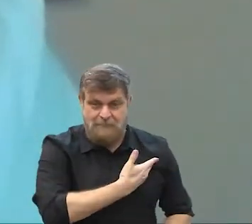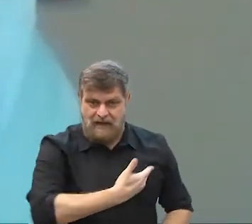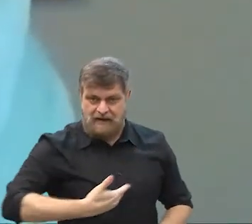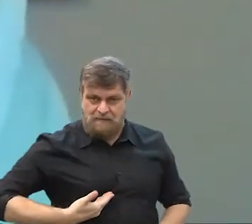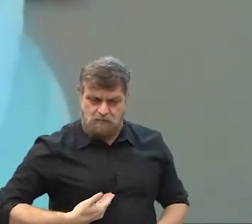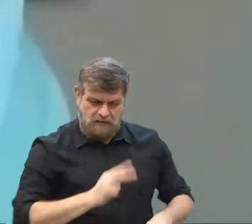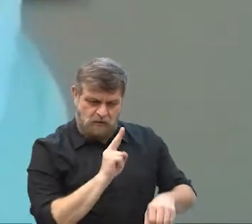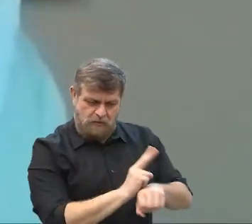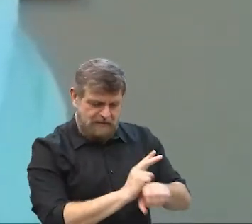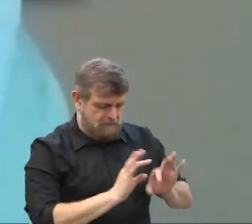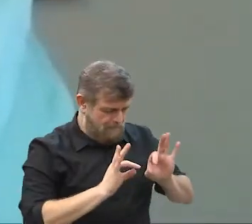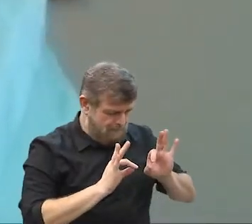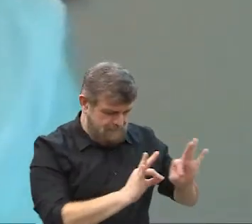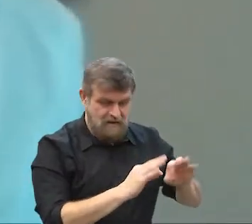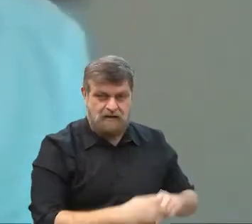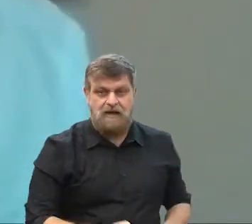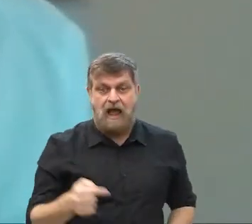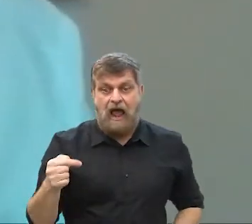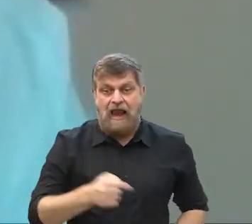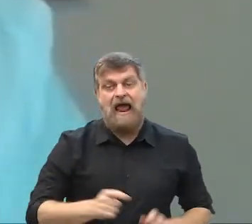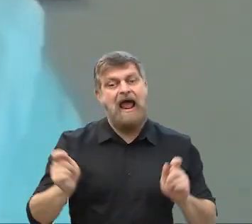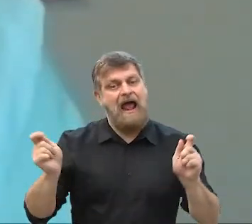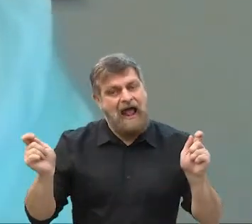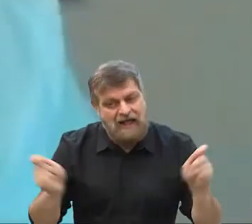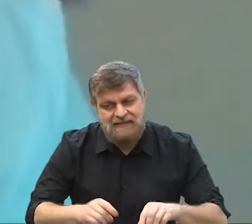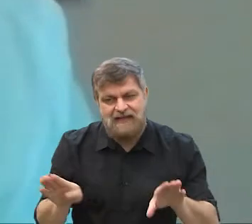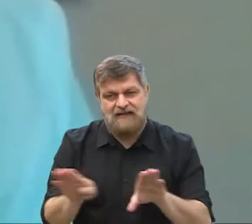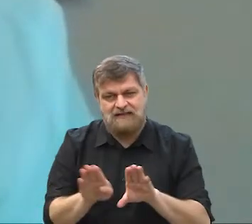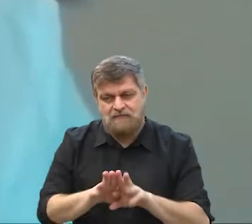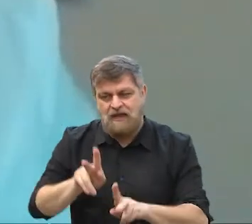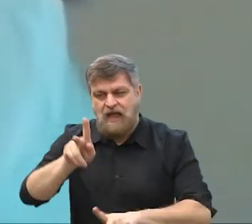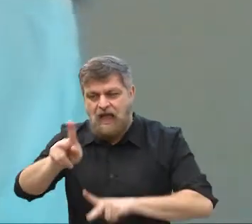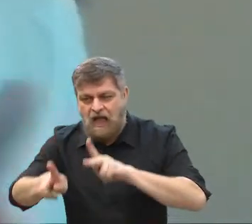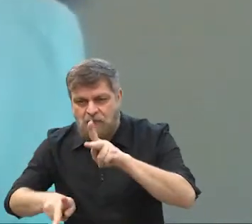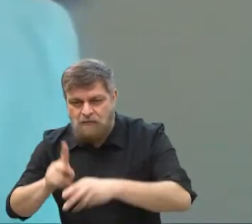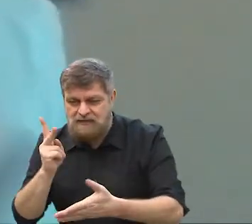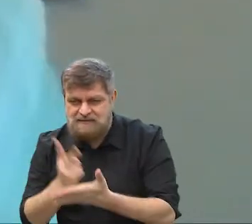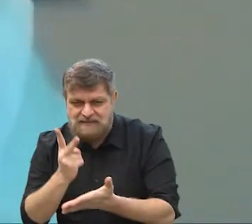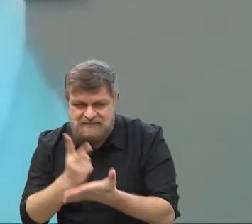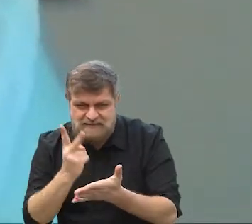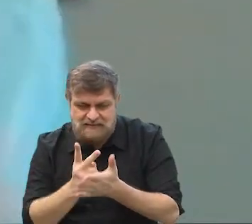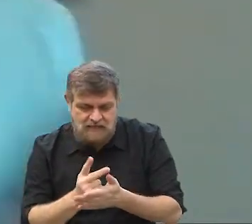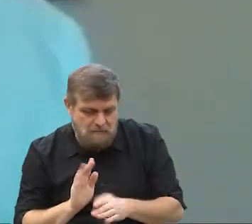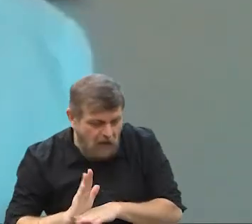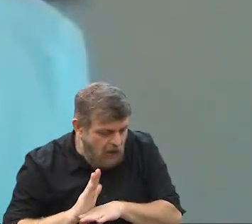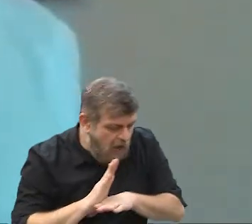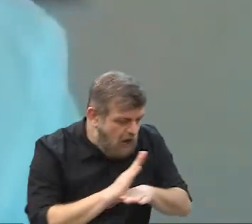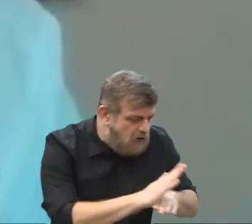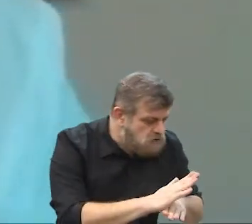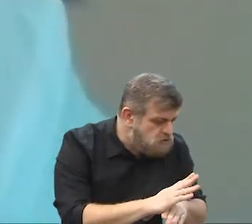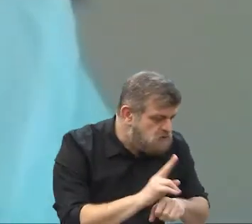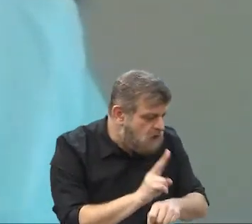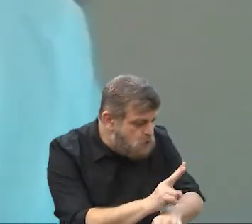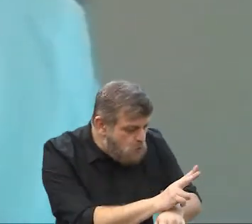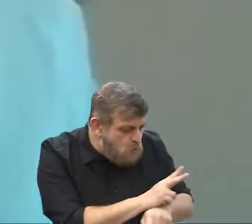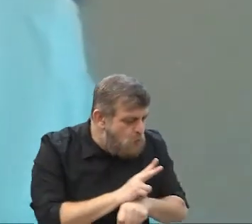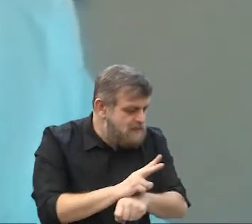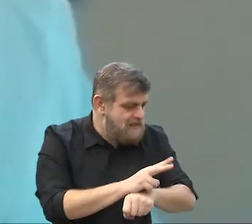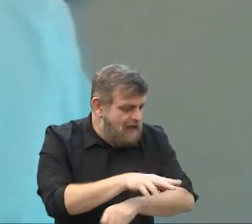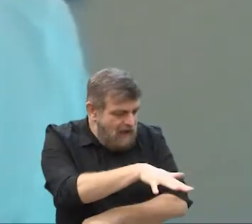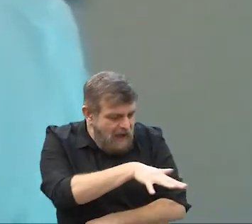bem cuidados, há uma tendência também da população estar sempre olhando, ajudando, fiscalizando, a